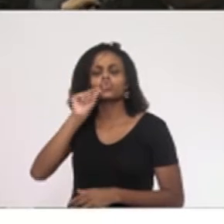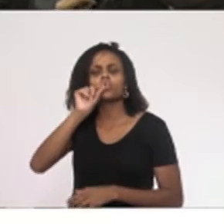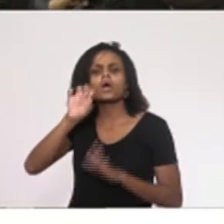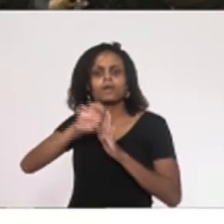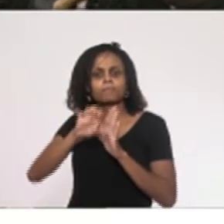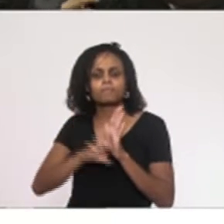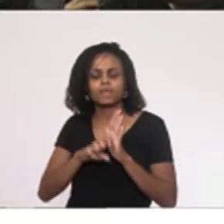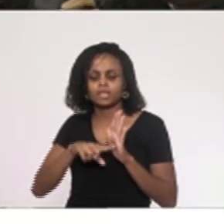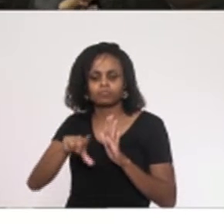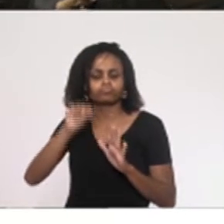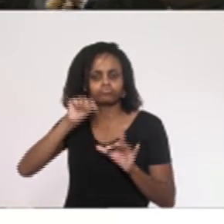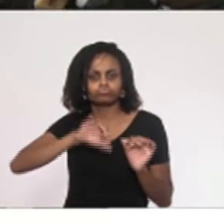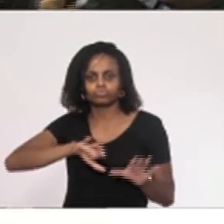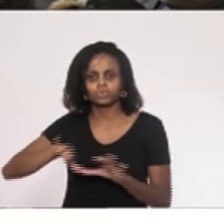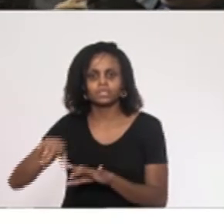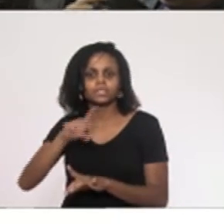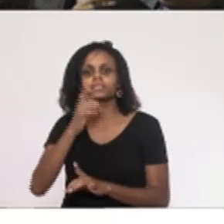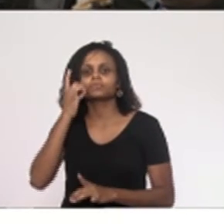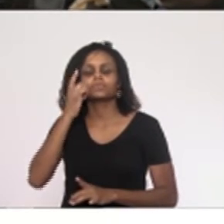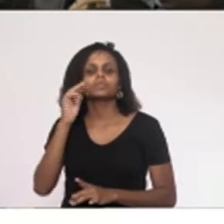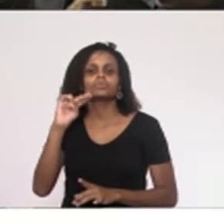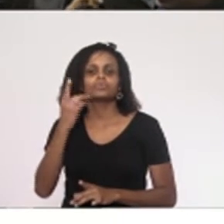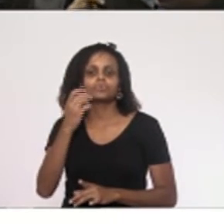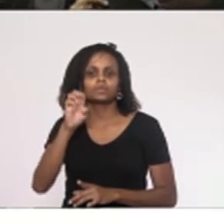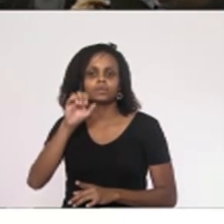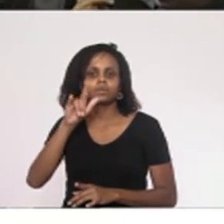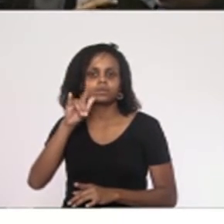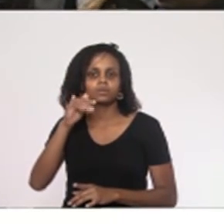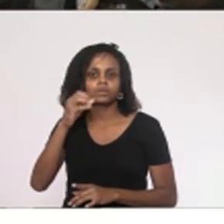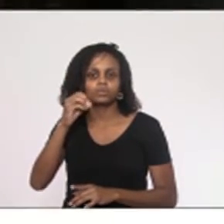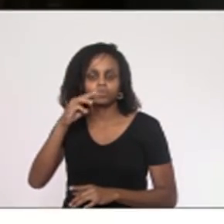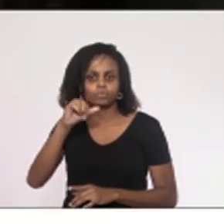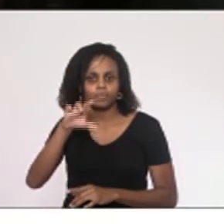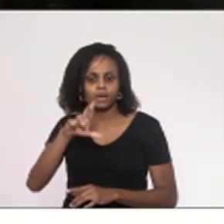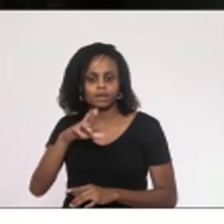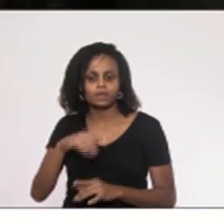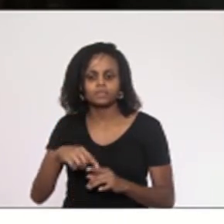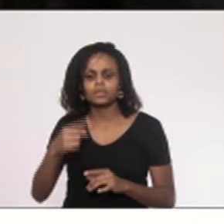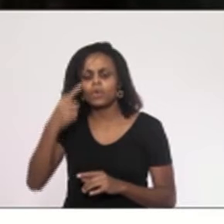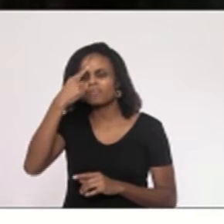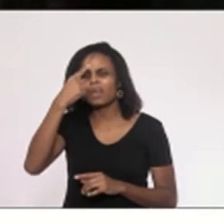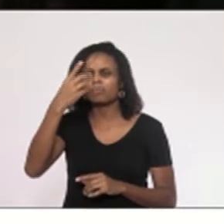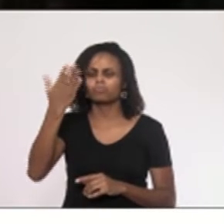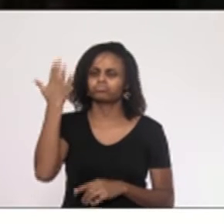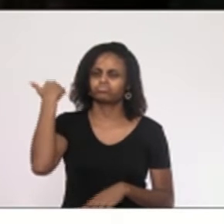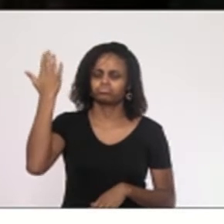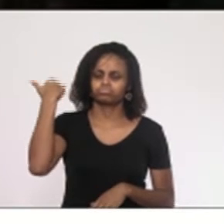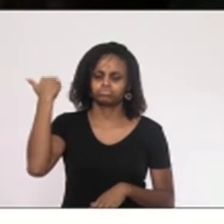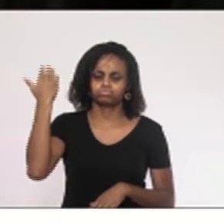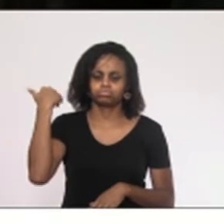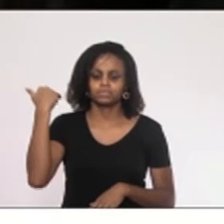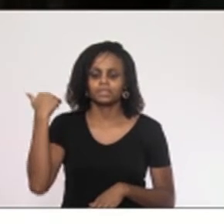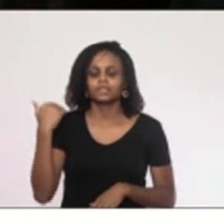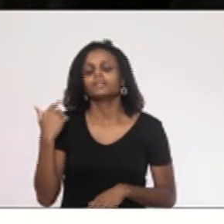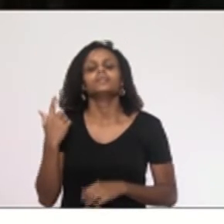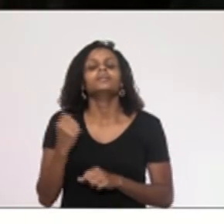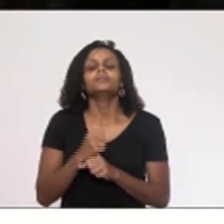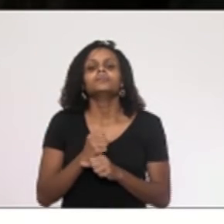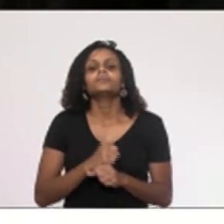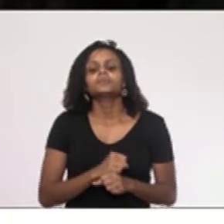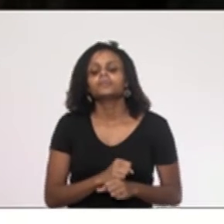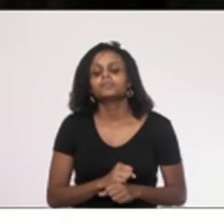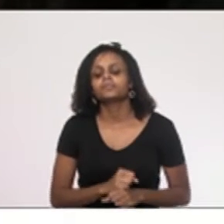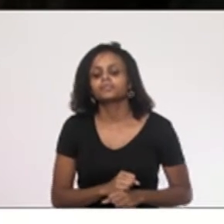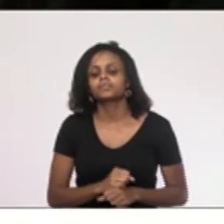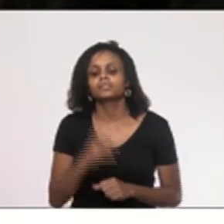foi destacada aqui pelo deputado Eliomar Coelho. E aí me remonto aos anos da outra legislatura,